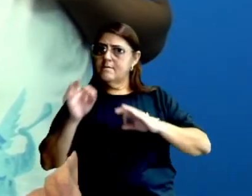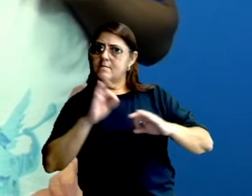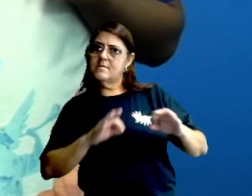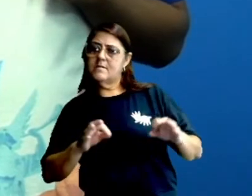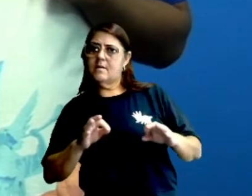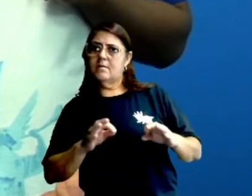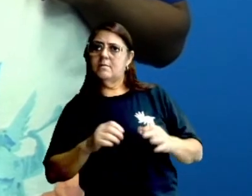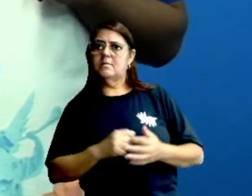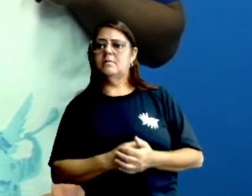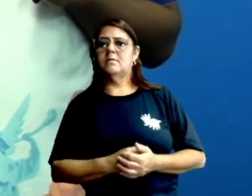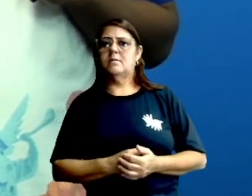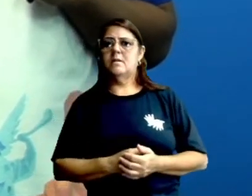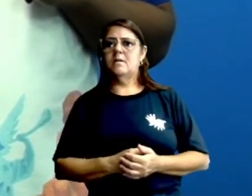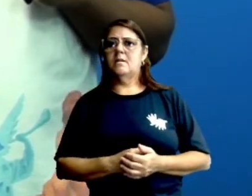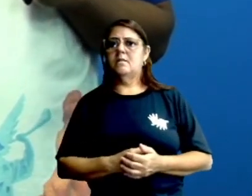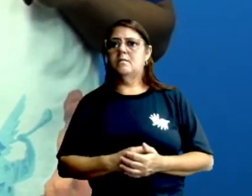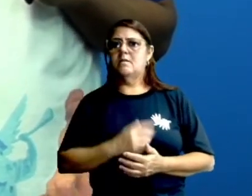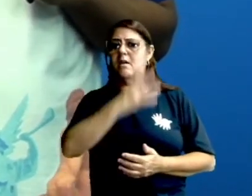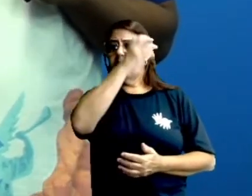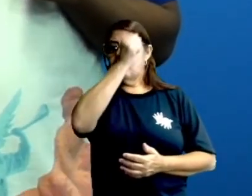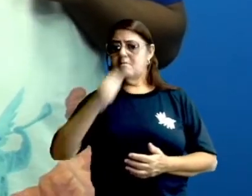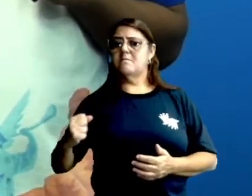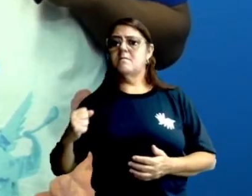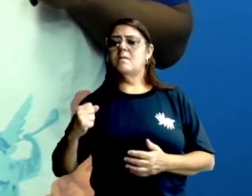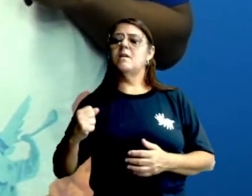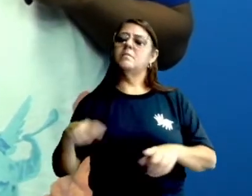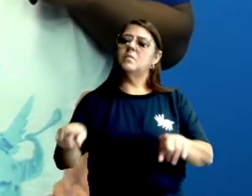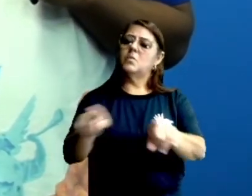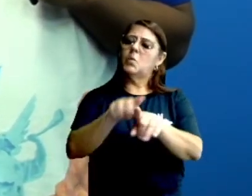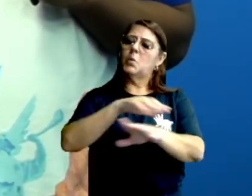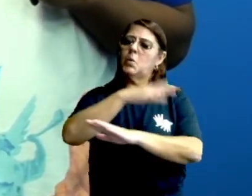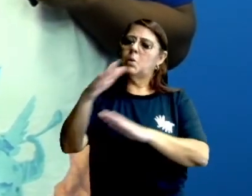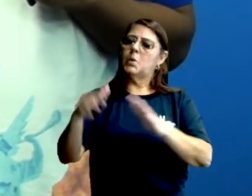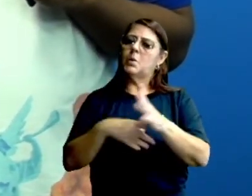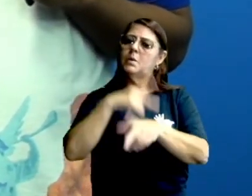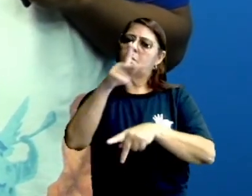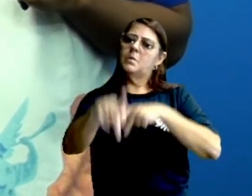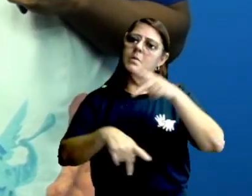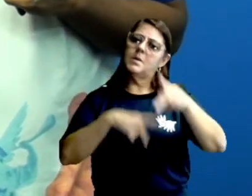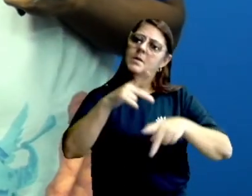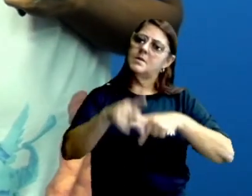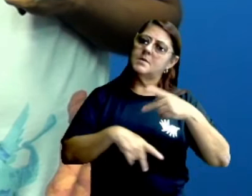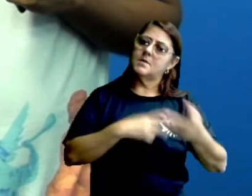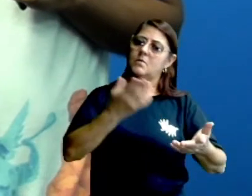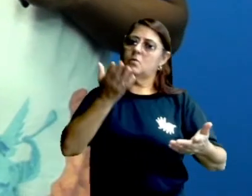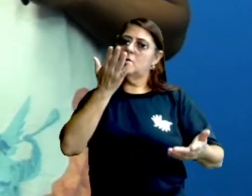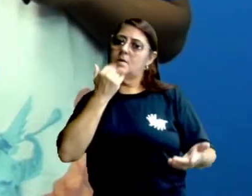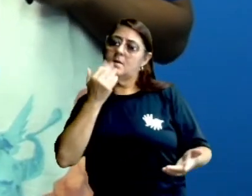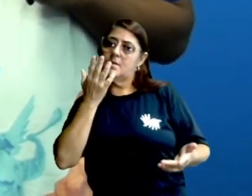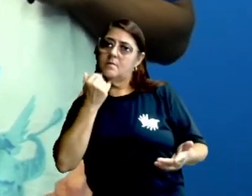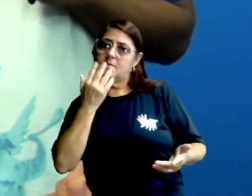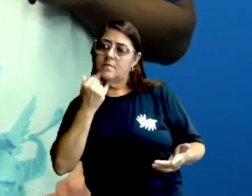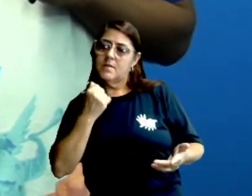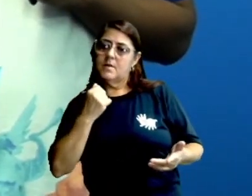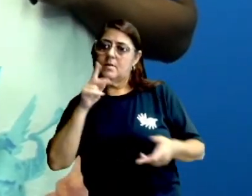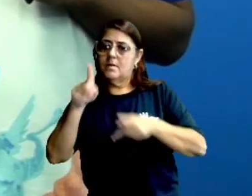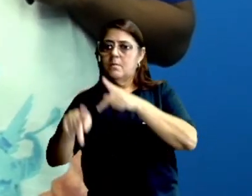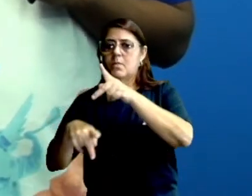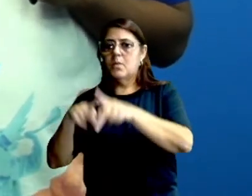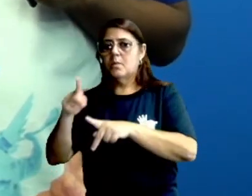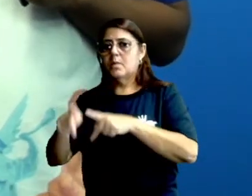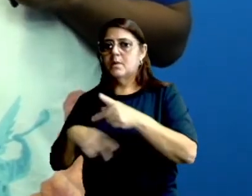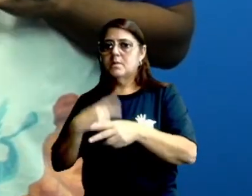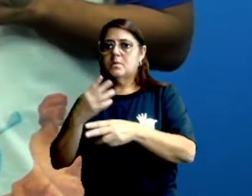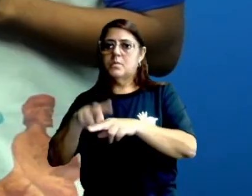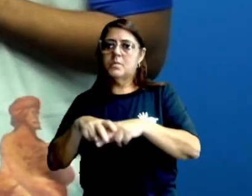território. Além disso, de equilibrar o abastecimento de toda a população, né? O abastecimento de alimento dessa população. Por